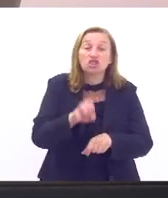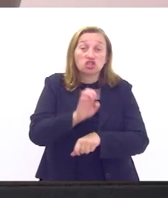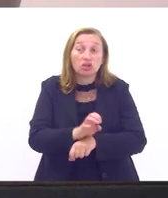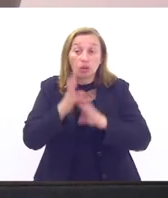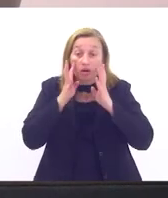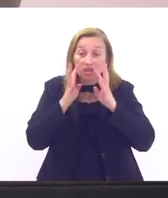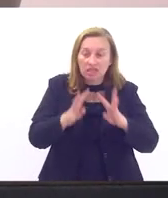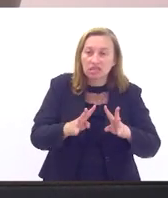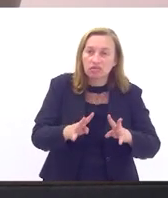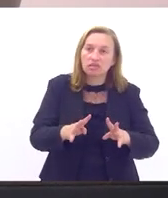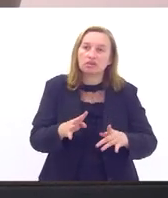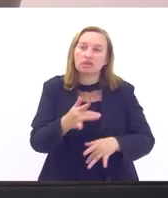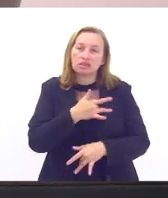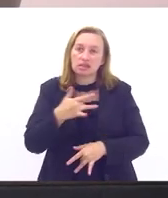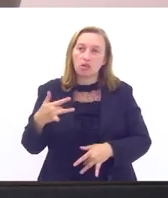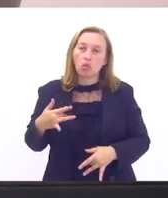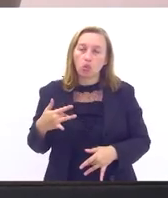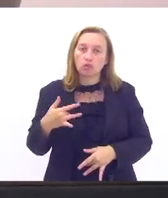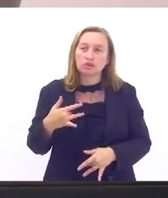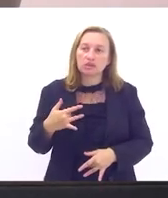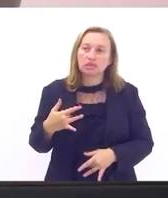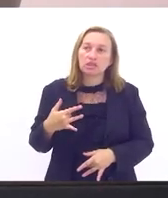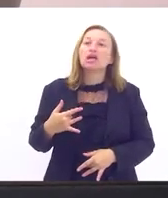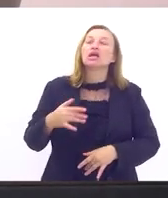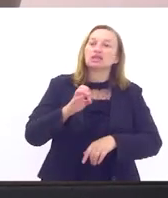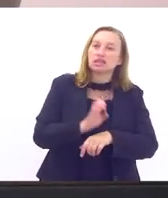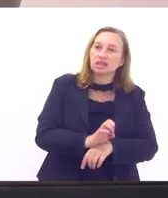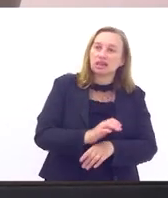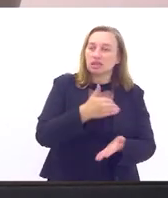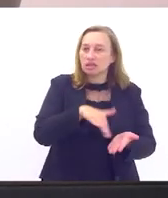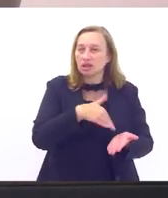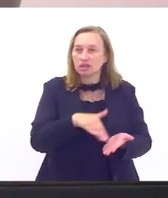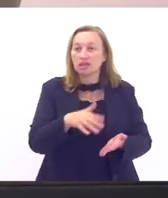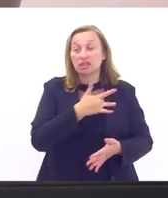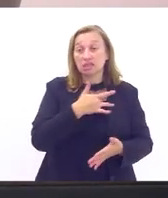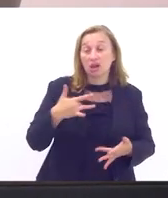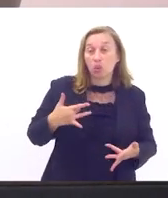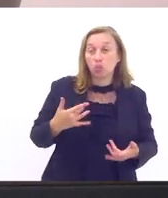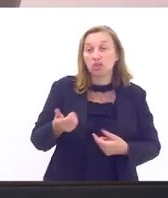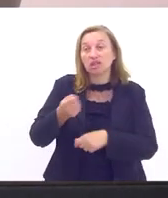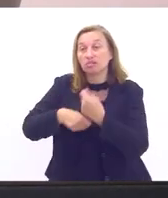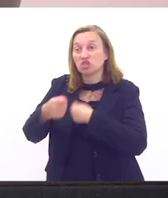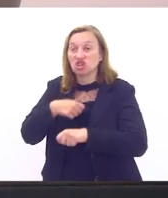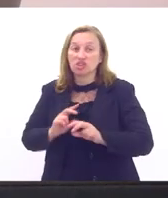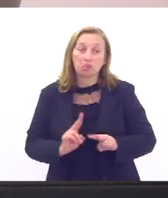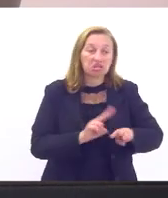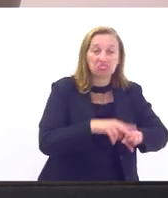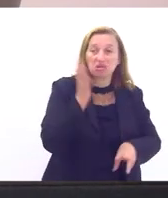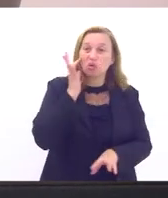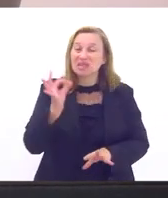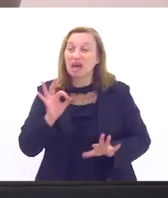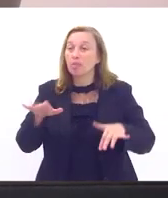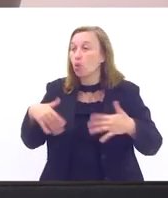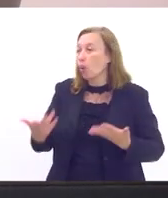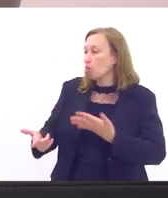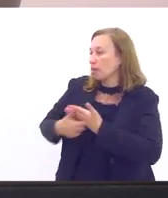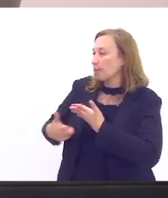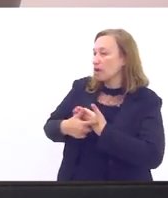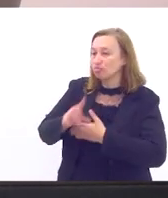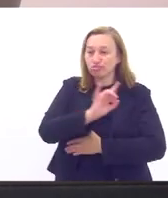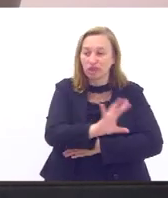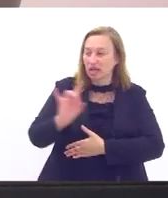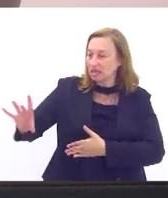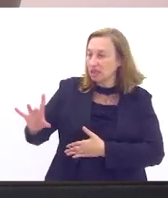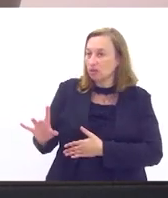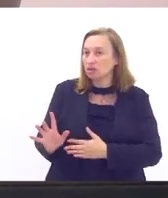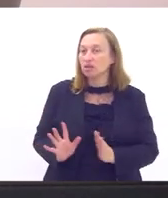à saúde e Secretaria de Estado de Saúde e Secretaria de Estado de Administração Penitenciária não sabem qual é o papel de cada uma na